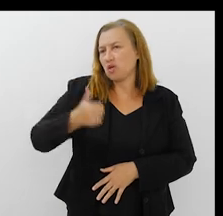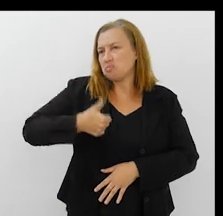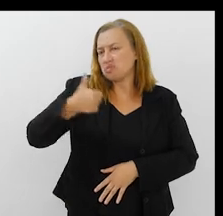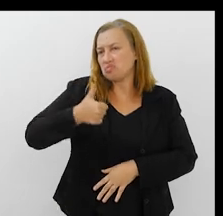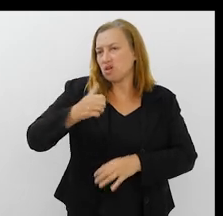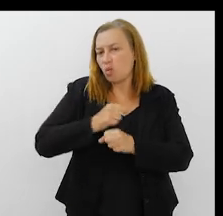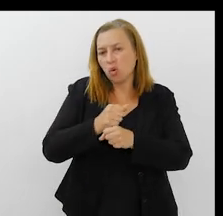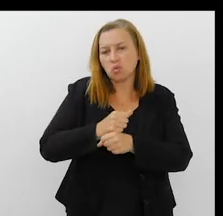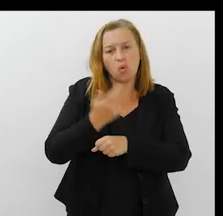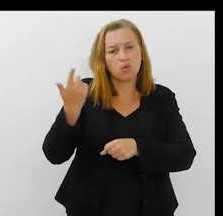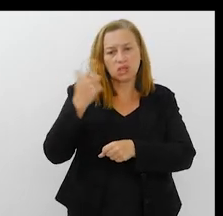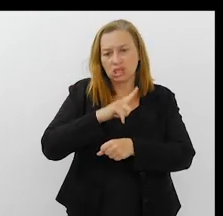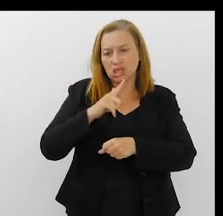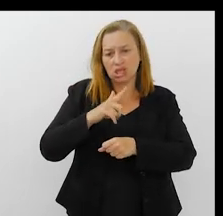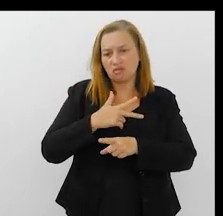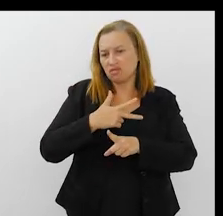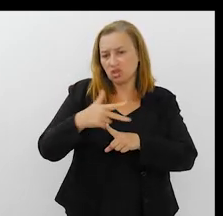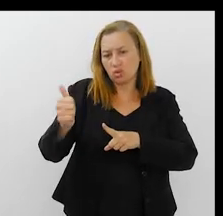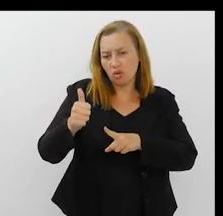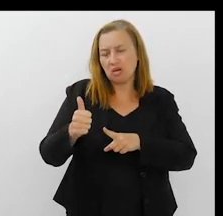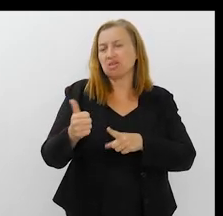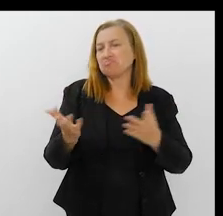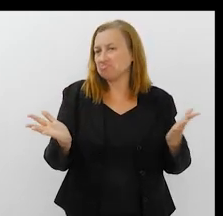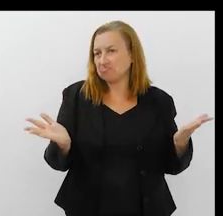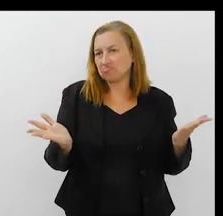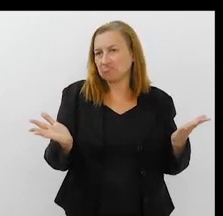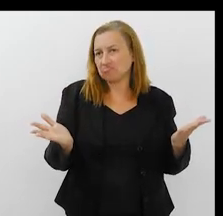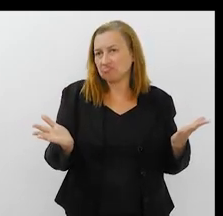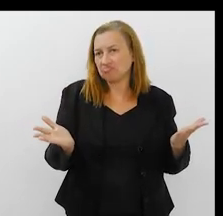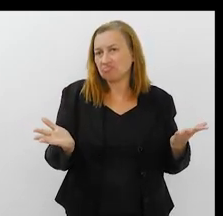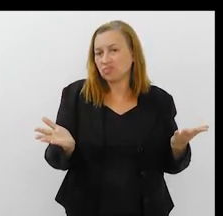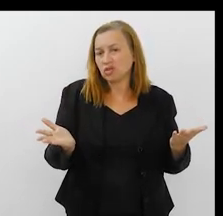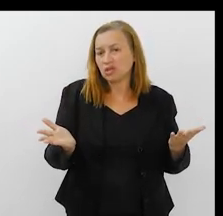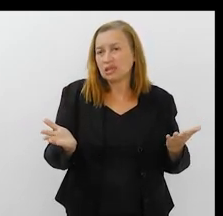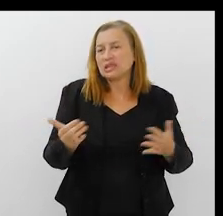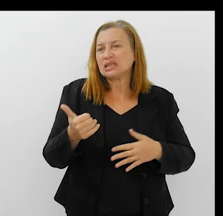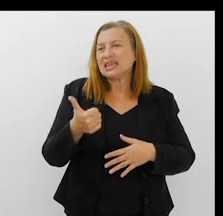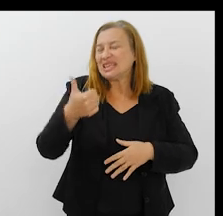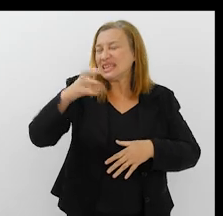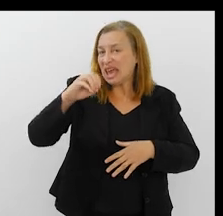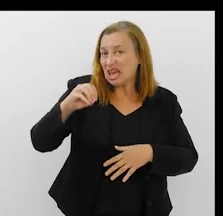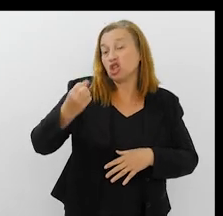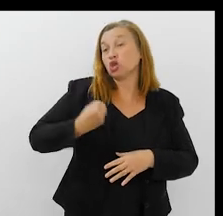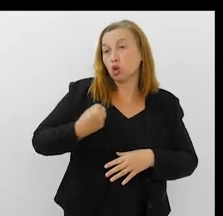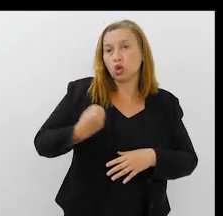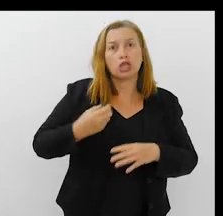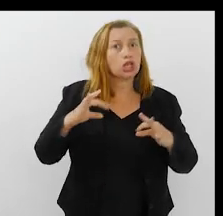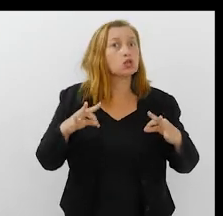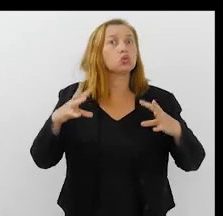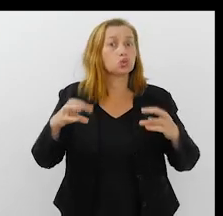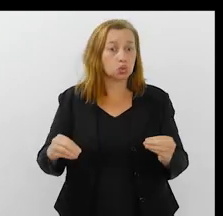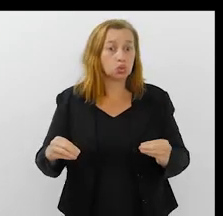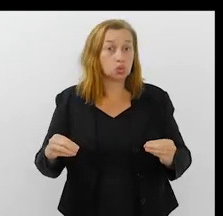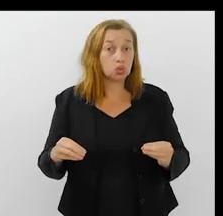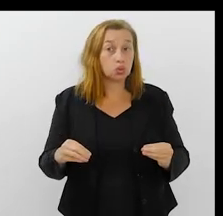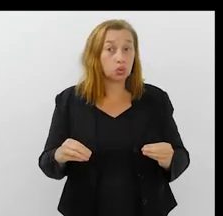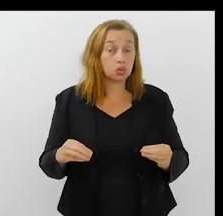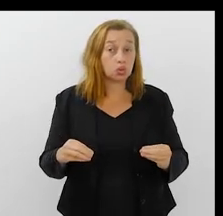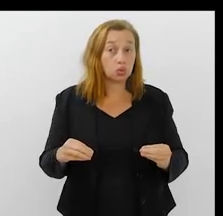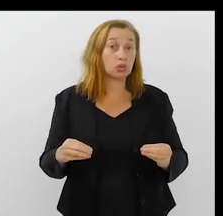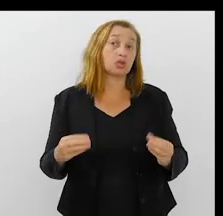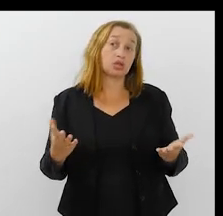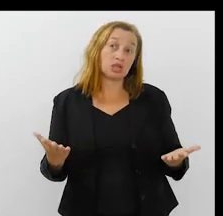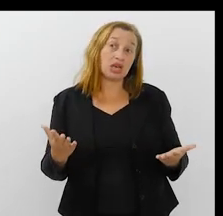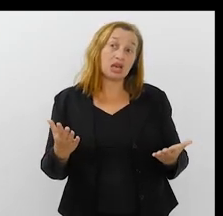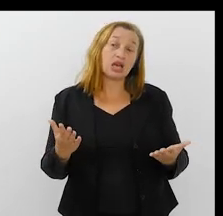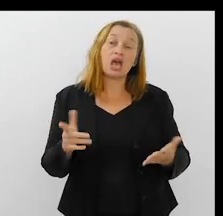primeiro ano ele chegaria lá e seríamos campeões, né? Como fomos, com 10 em tudo, bi, com